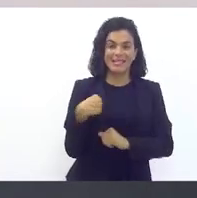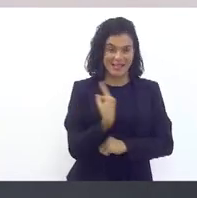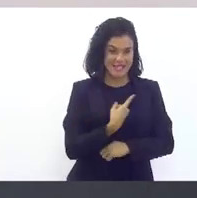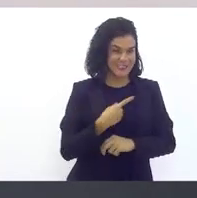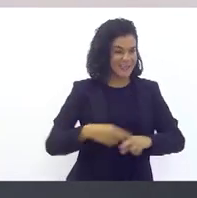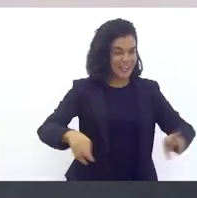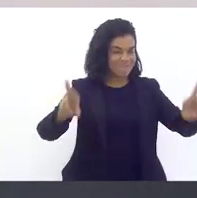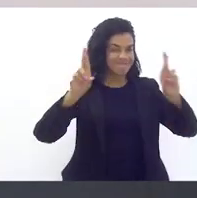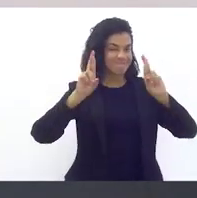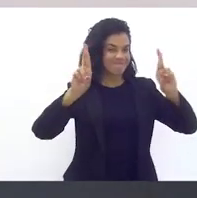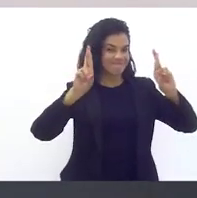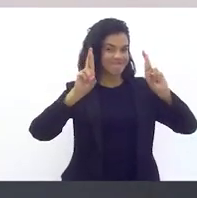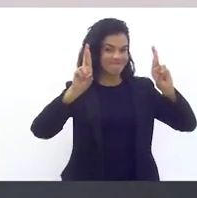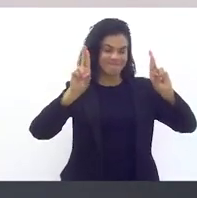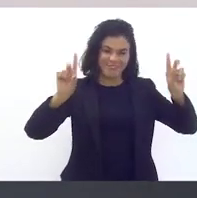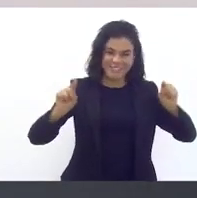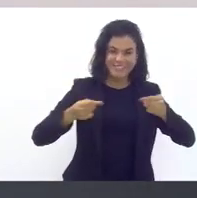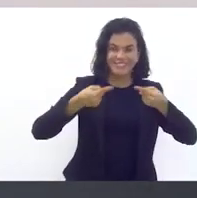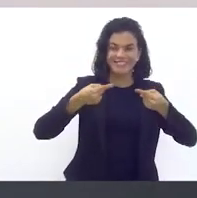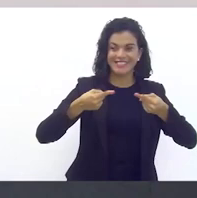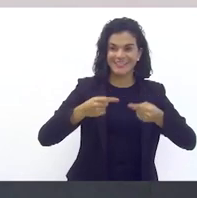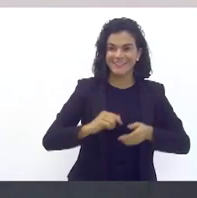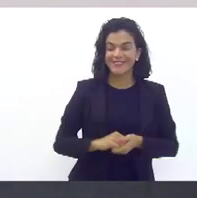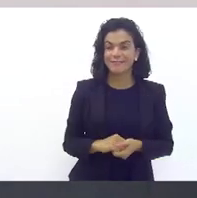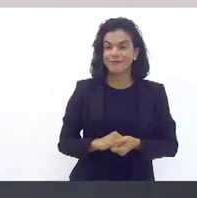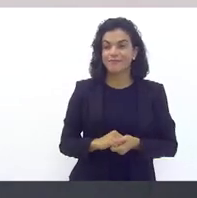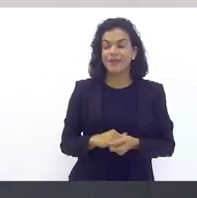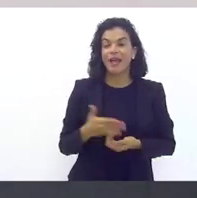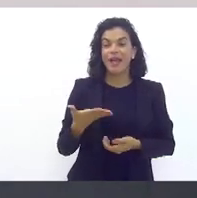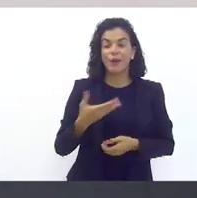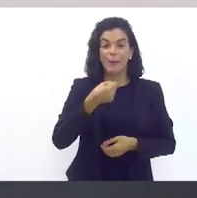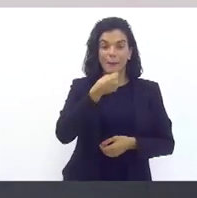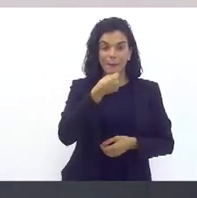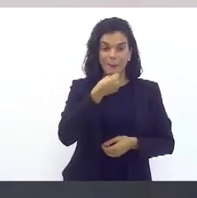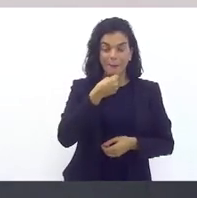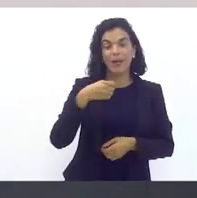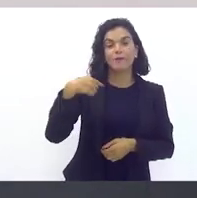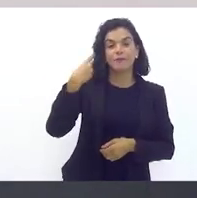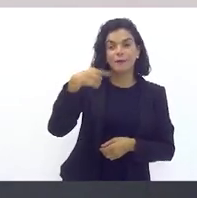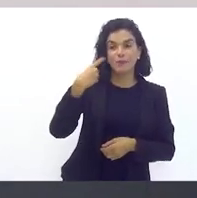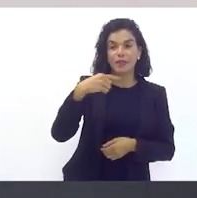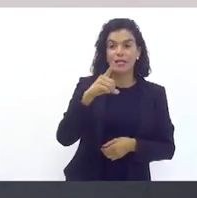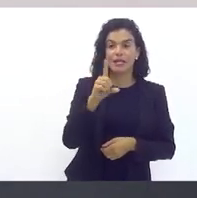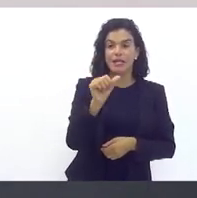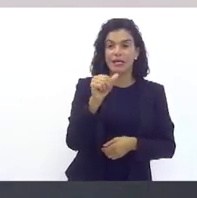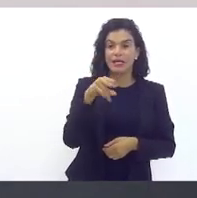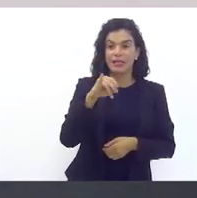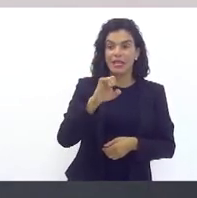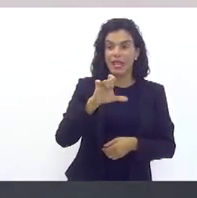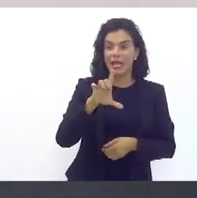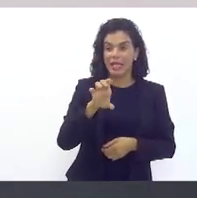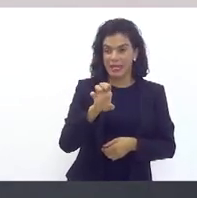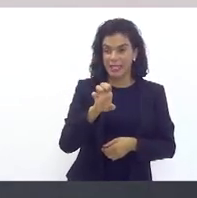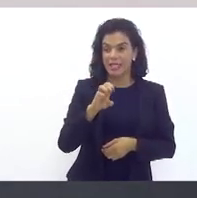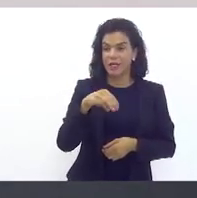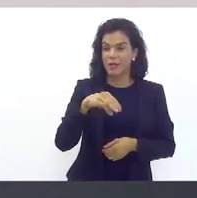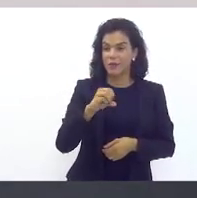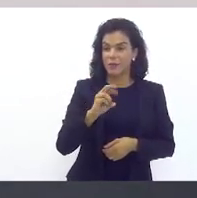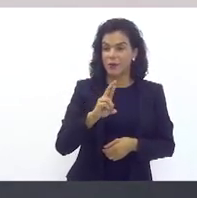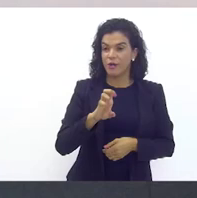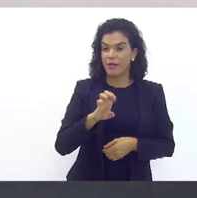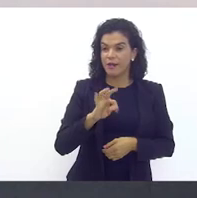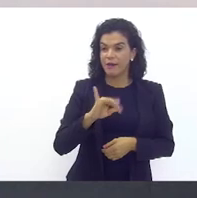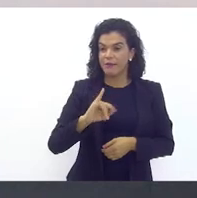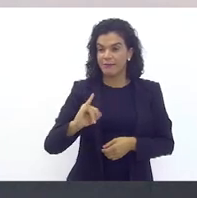na torcida aí por esse desafio. Deixa eu passar aqui para a doutora Daniele Moretti, por favor, pedir para as